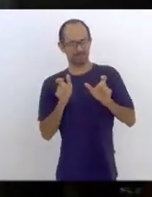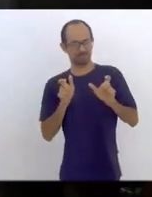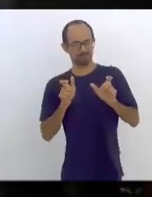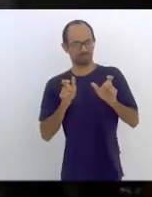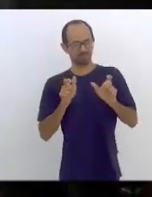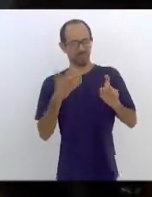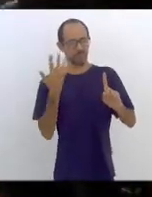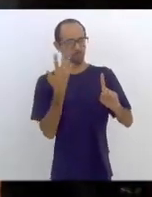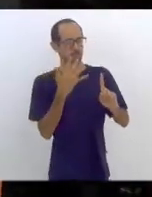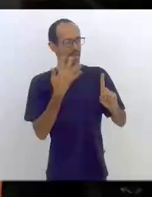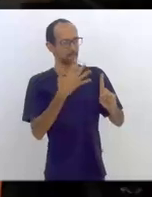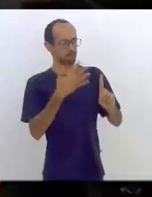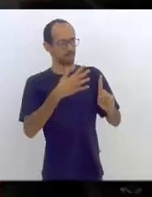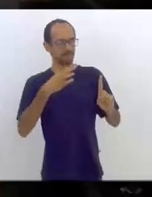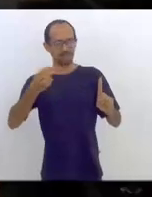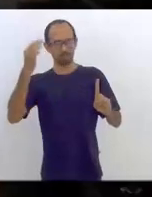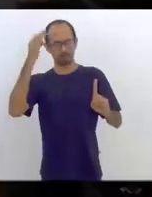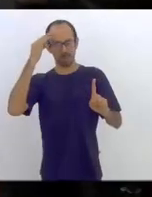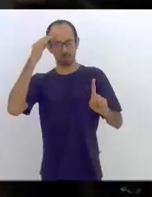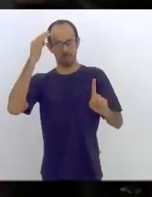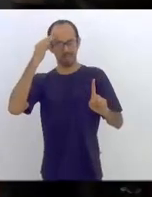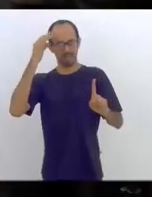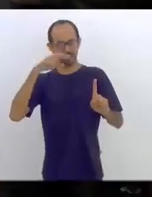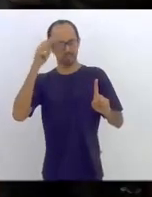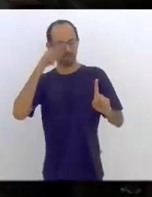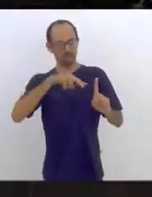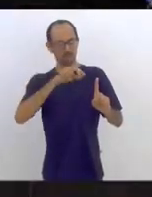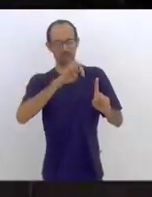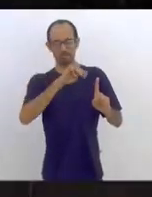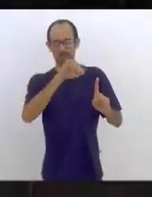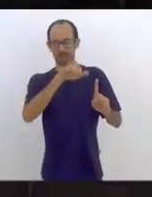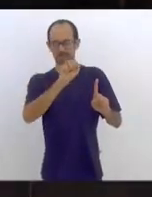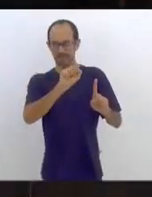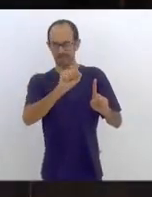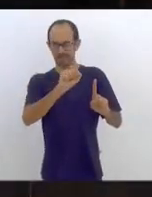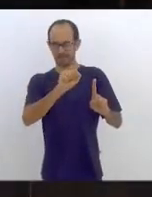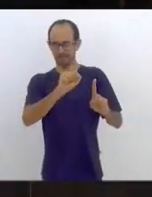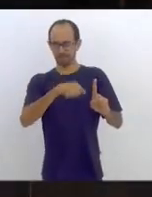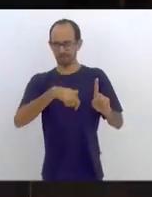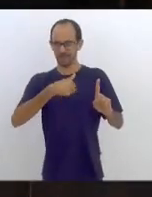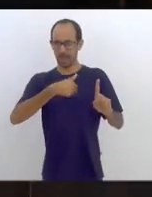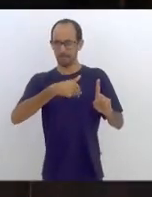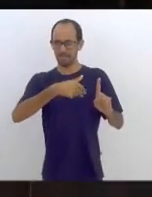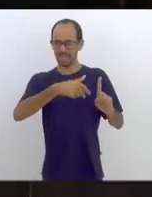memória de ver Dona Maria